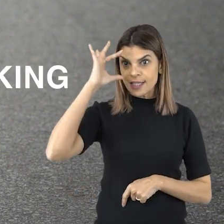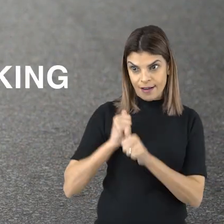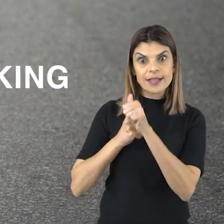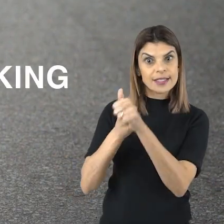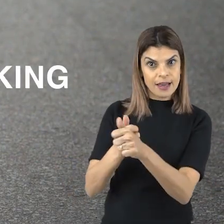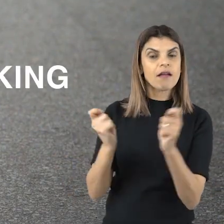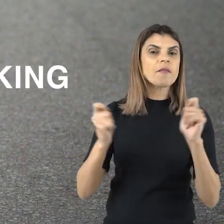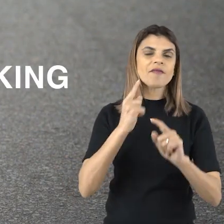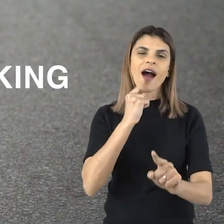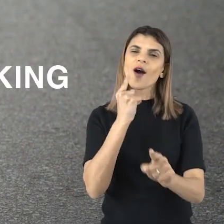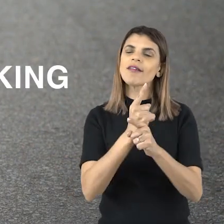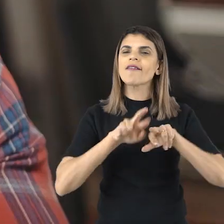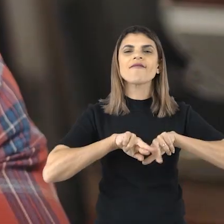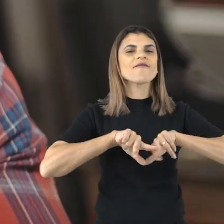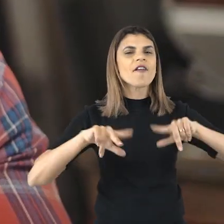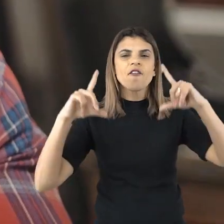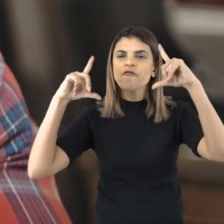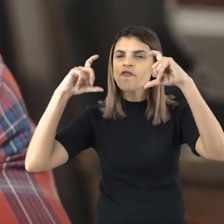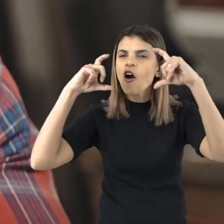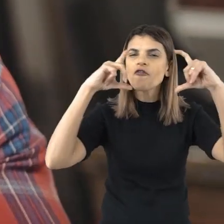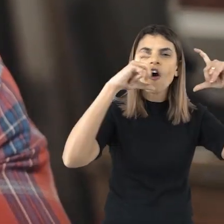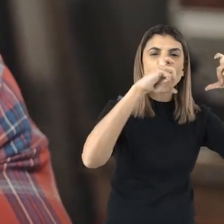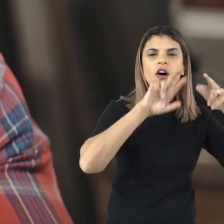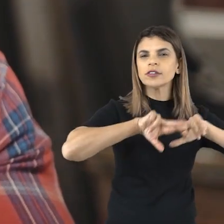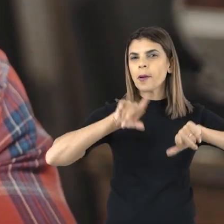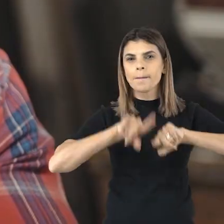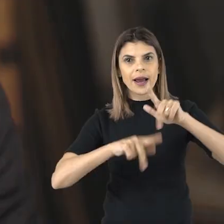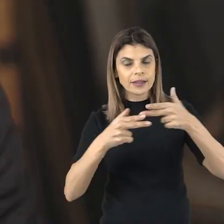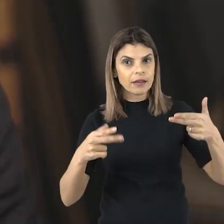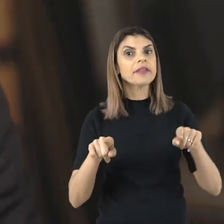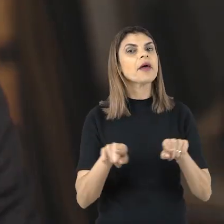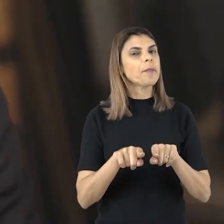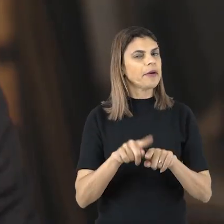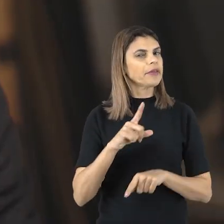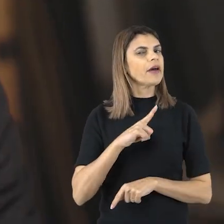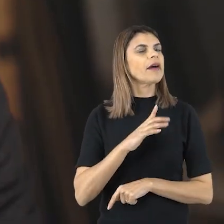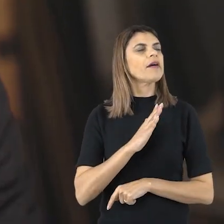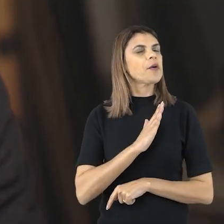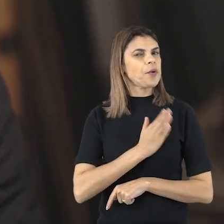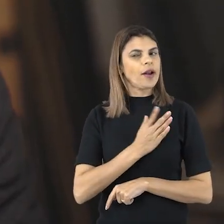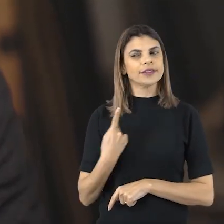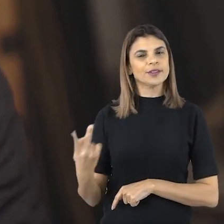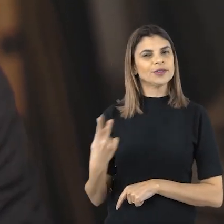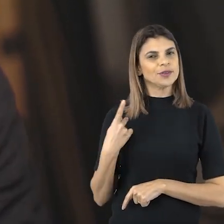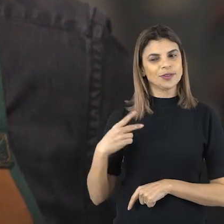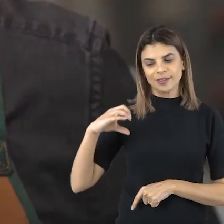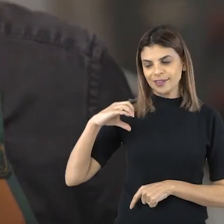@AndrewMarkNathanielWoodworking no Instagram, vão encontrar fotos do produto, mas também encontrarão